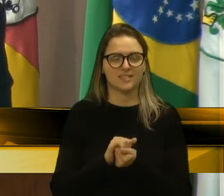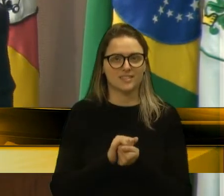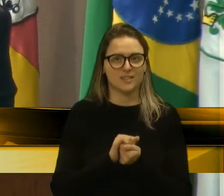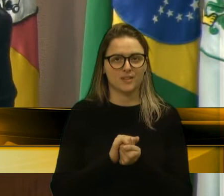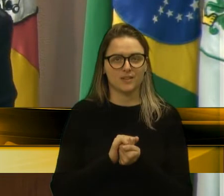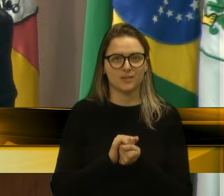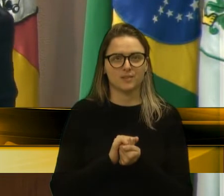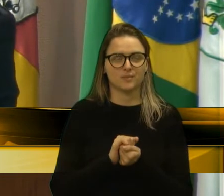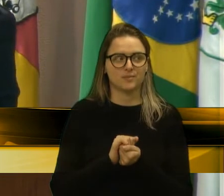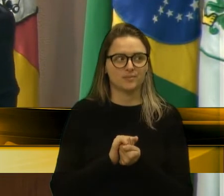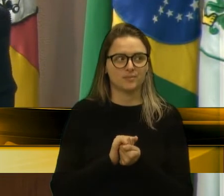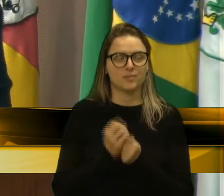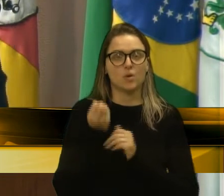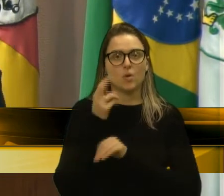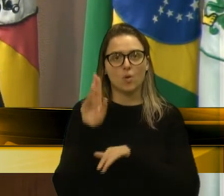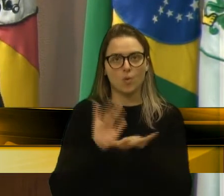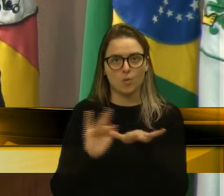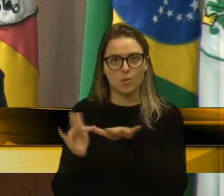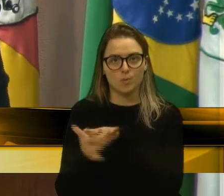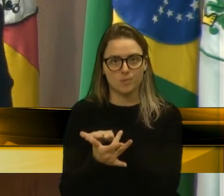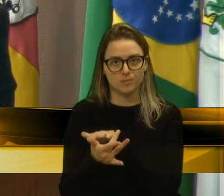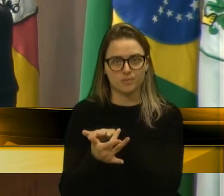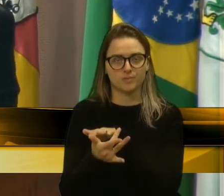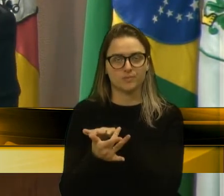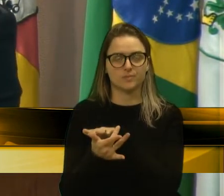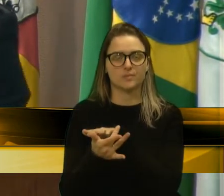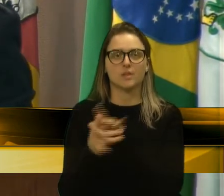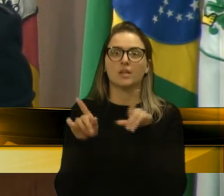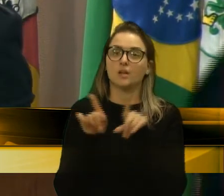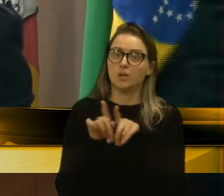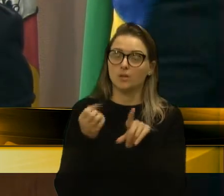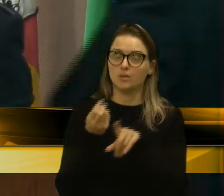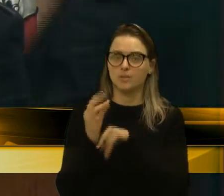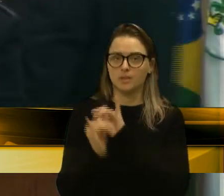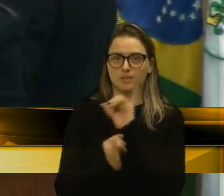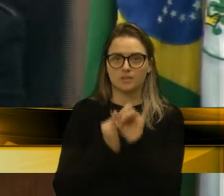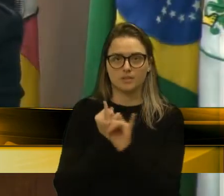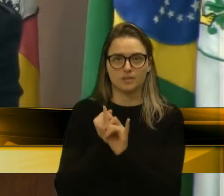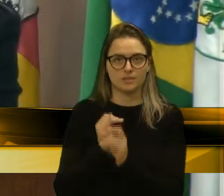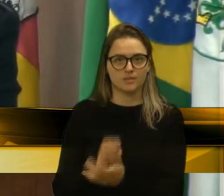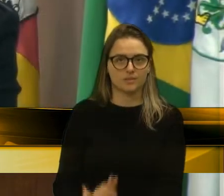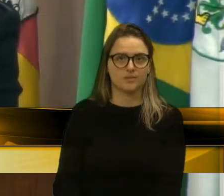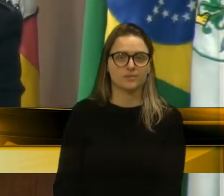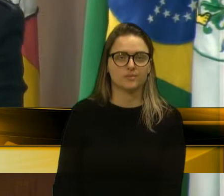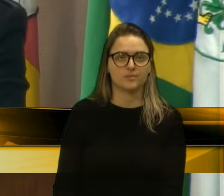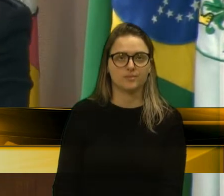ou pelas redes sociais, né, através da internet.